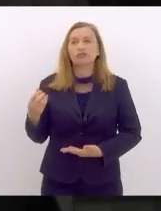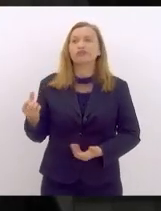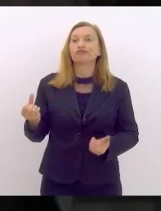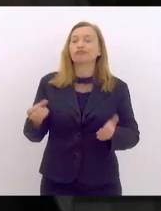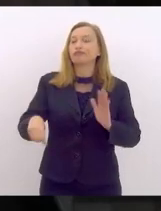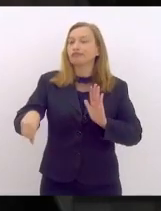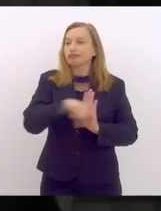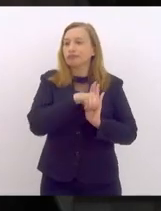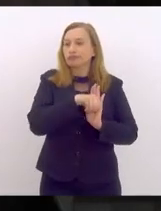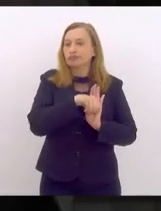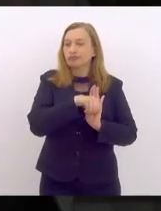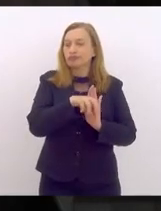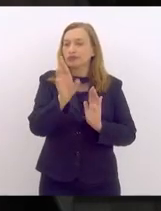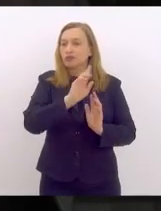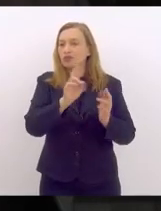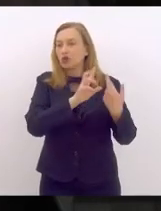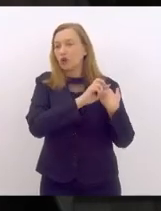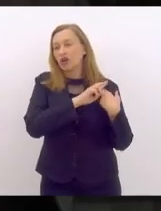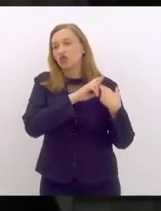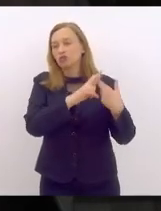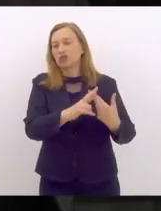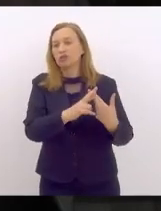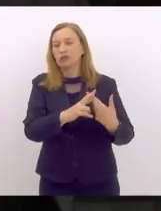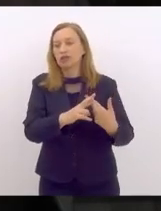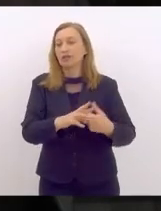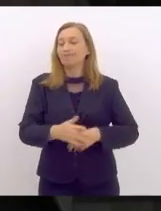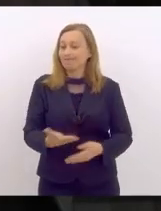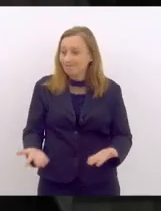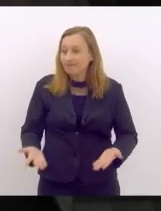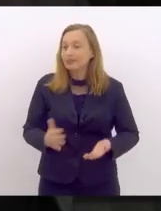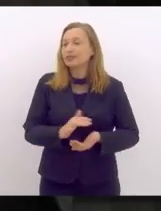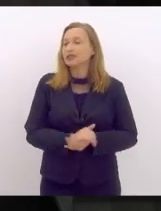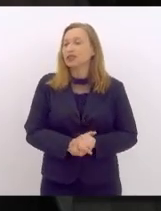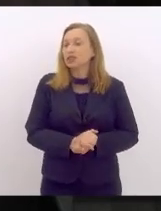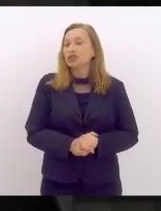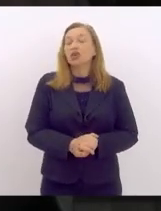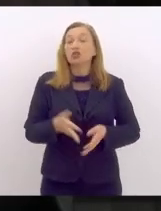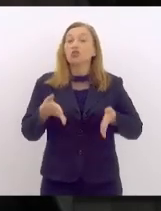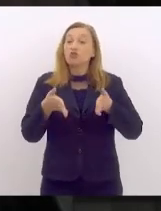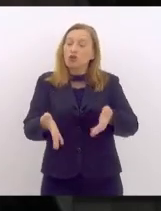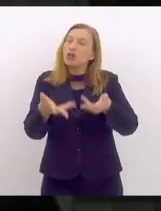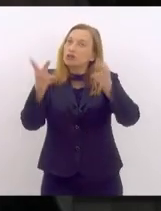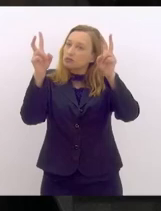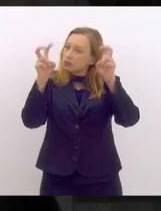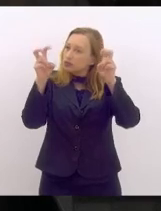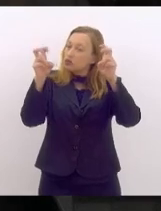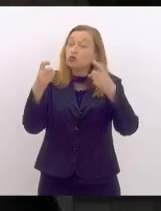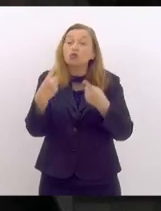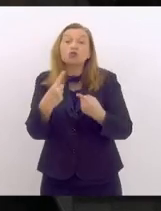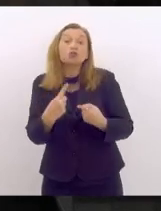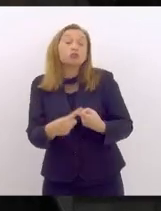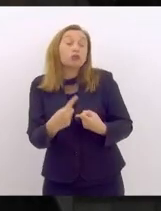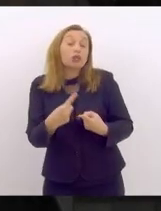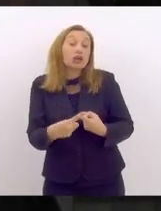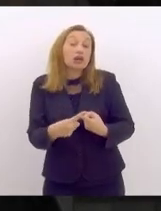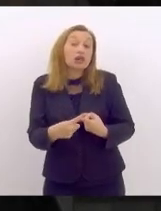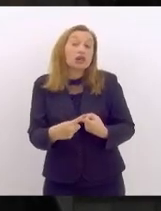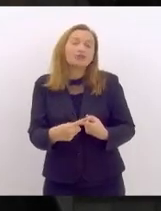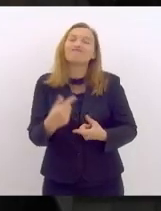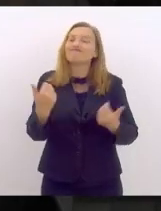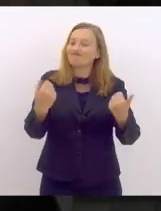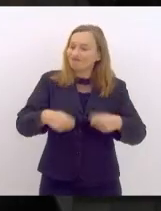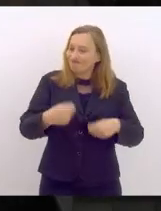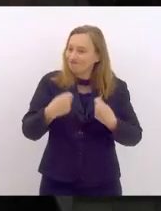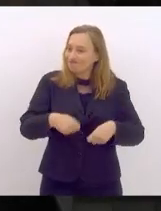crime de responsabilidade então eu tô frisando essas questões Por que a